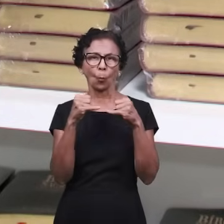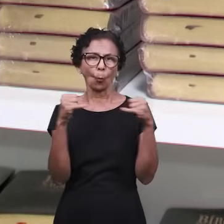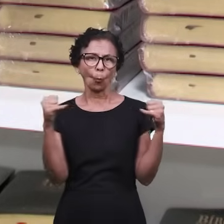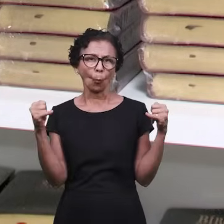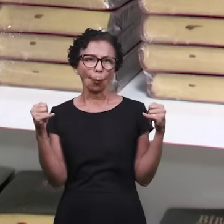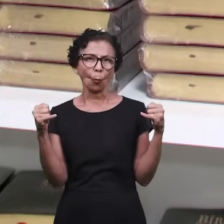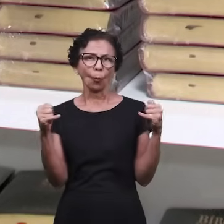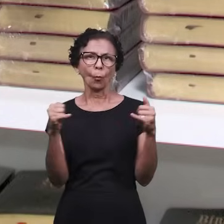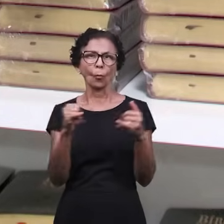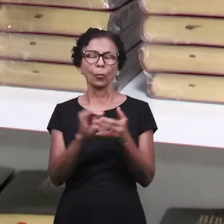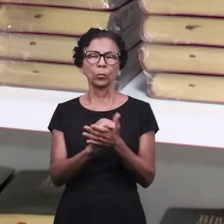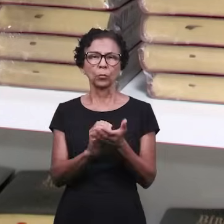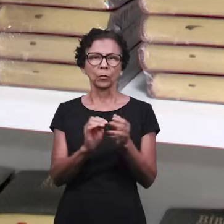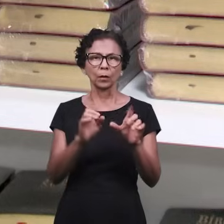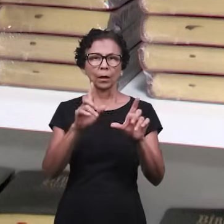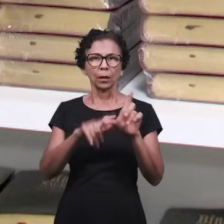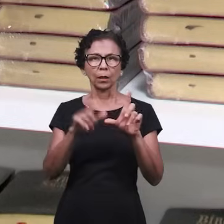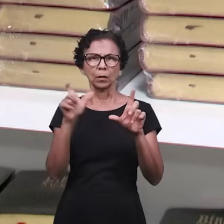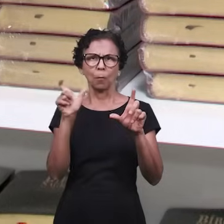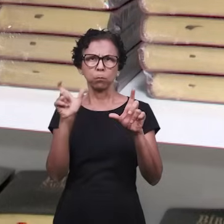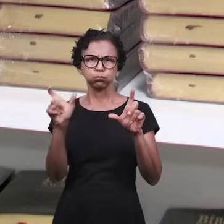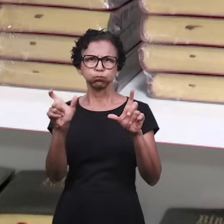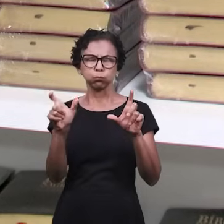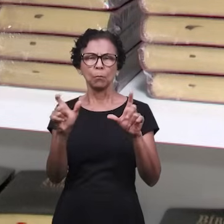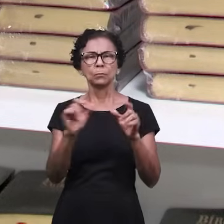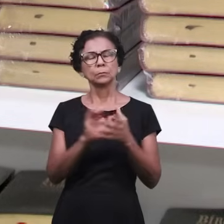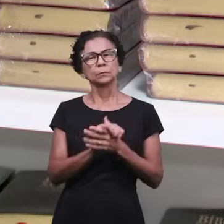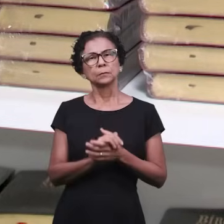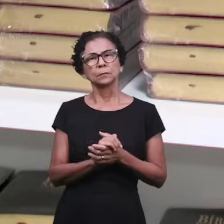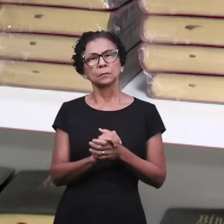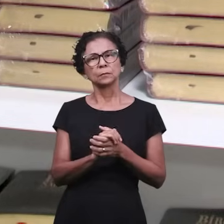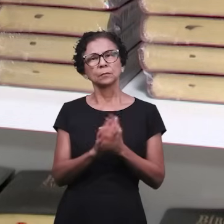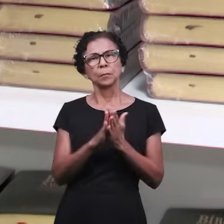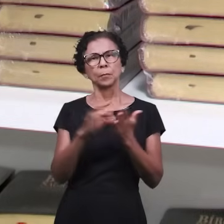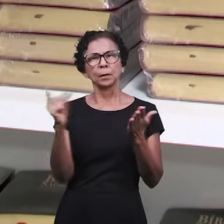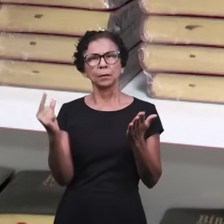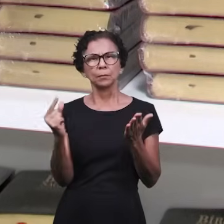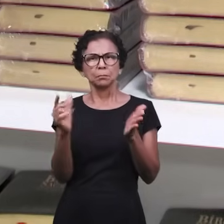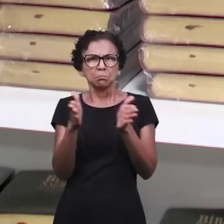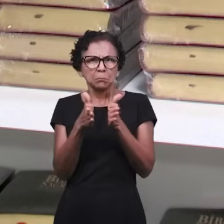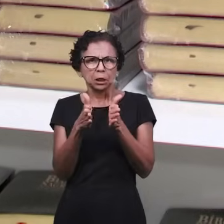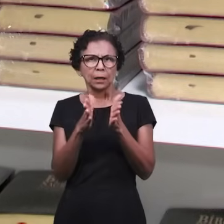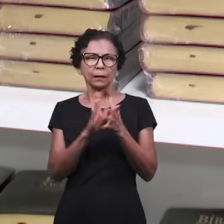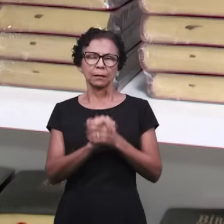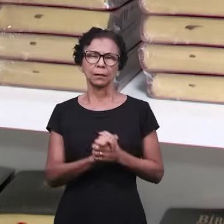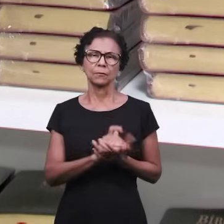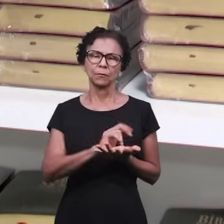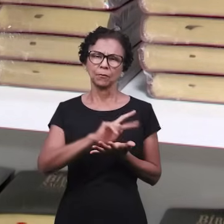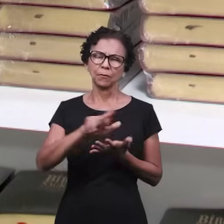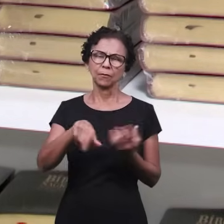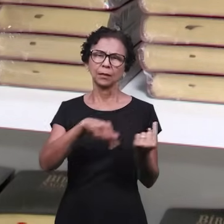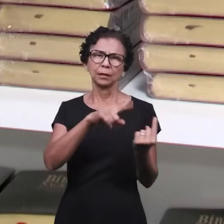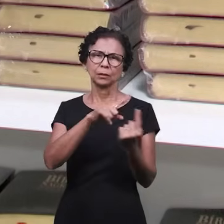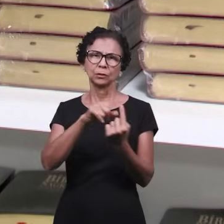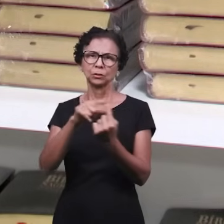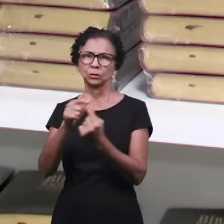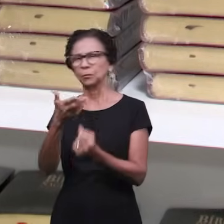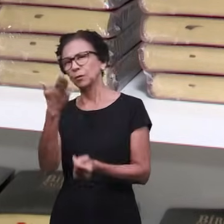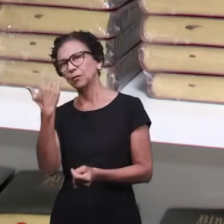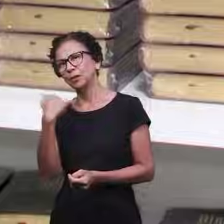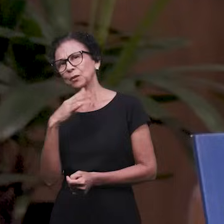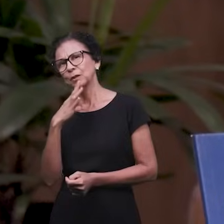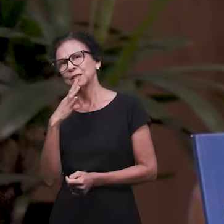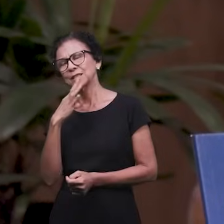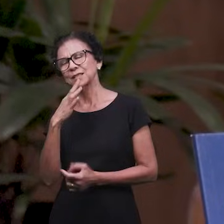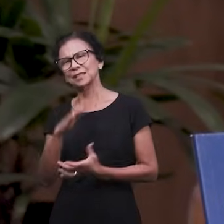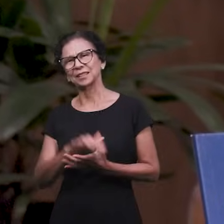mais fina, uma Bíblia com letra gigante, Bíblia pequena com zíper, Bíblia para todos os tipos de gosto. Venha conhecer a nossa